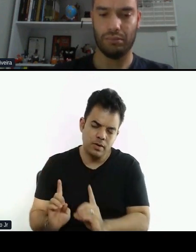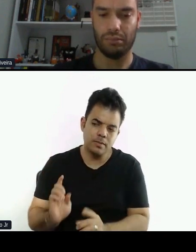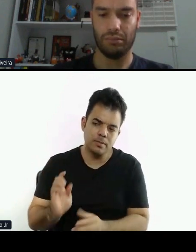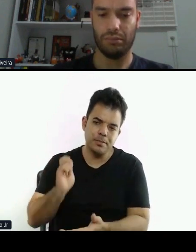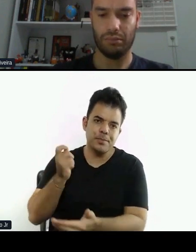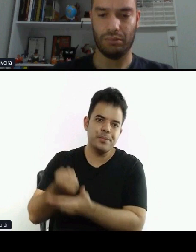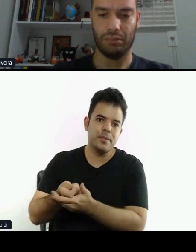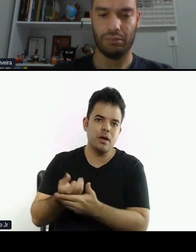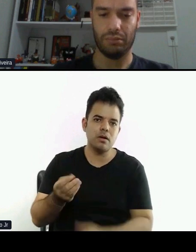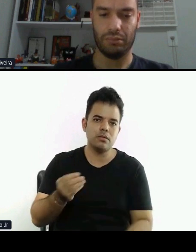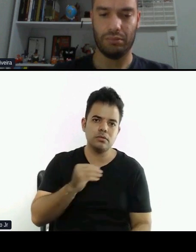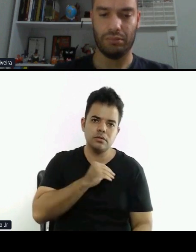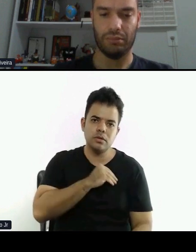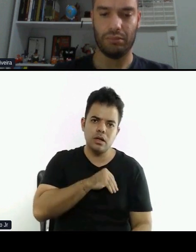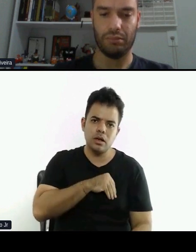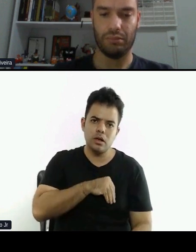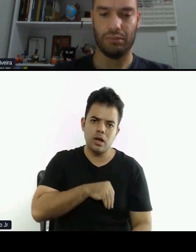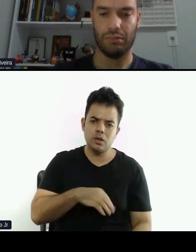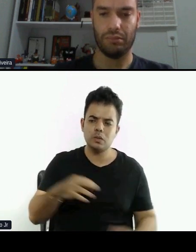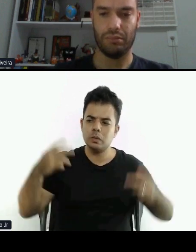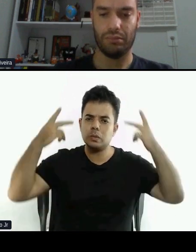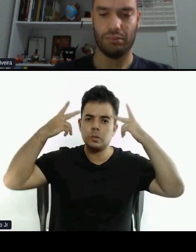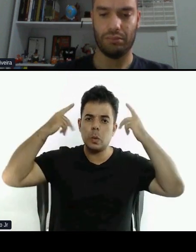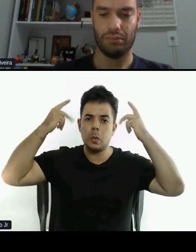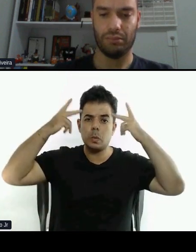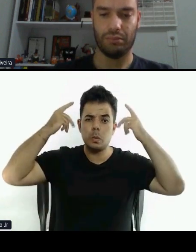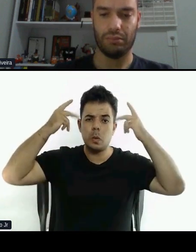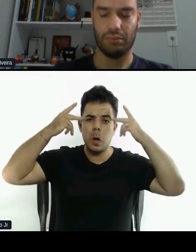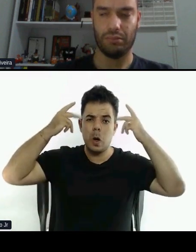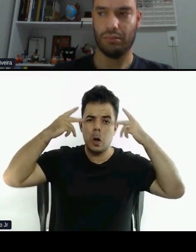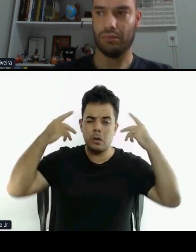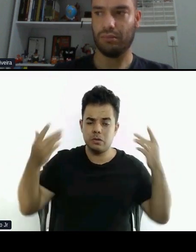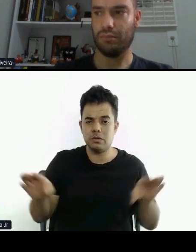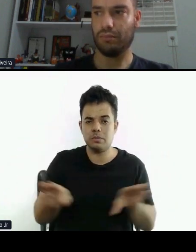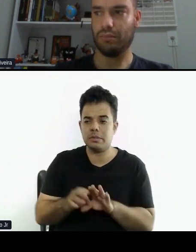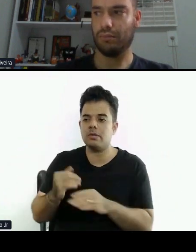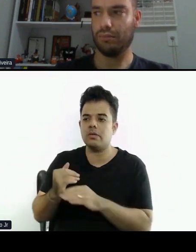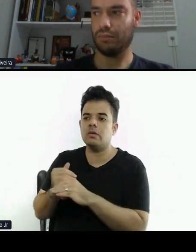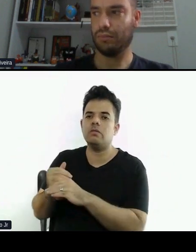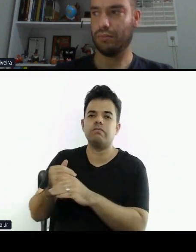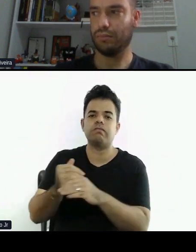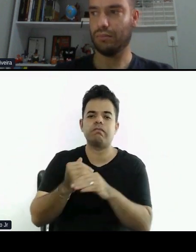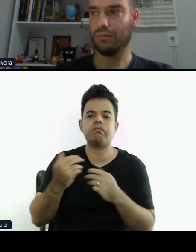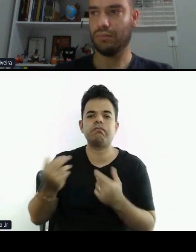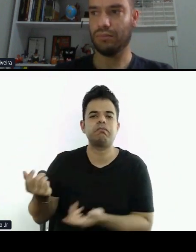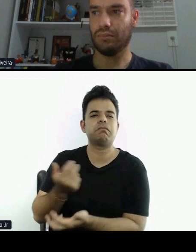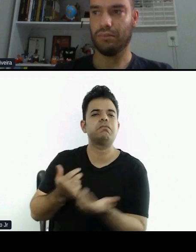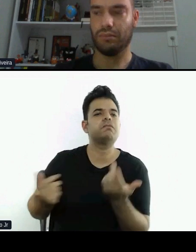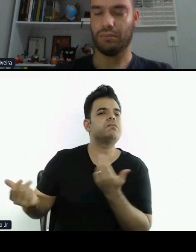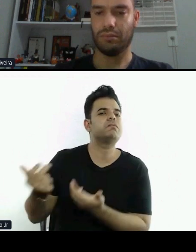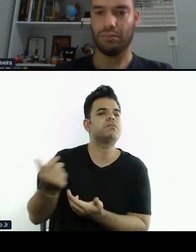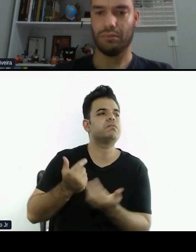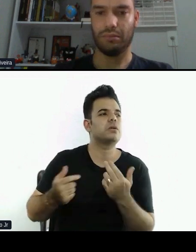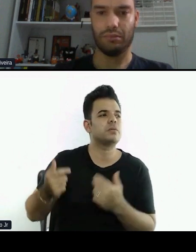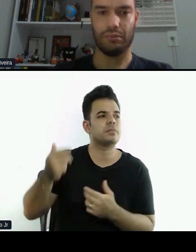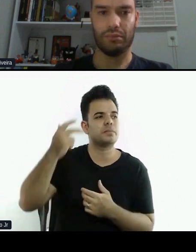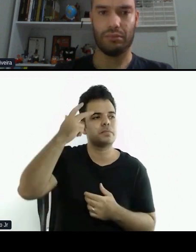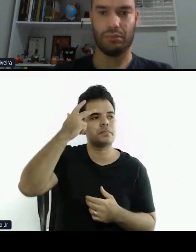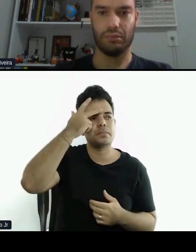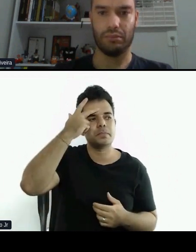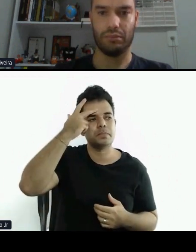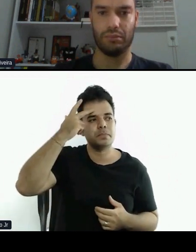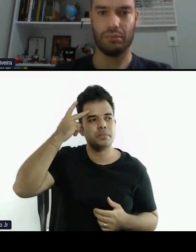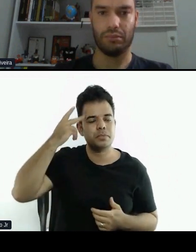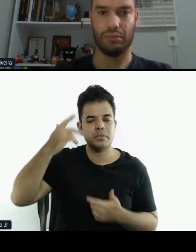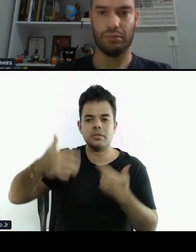salário mínimo e trata você da mesma forma, com todo o respeito que eu tenho, a pessoa que faz um serviço